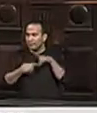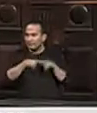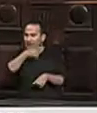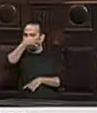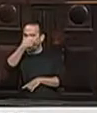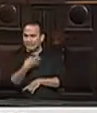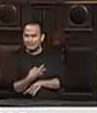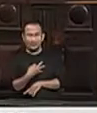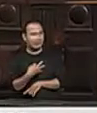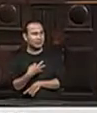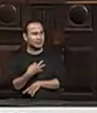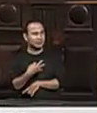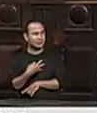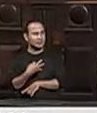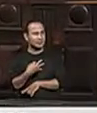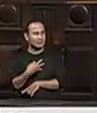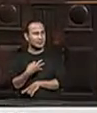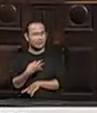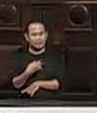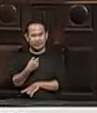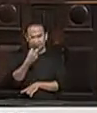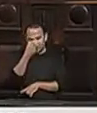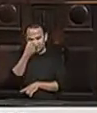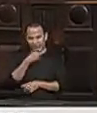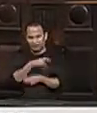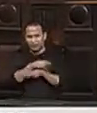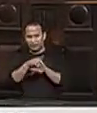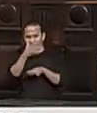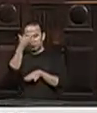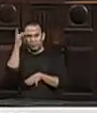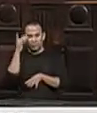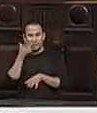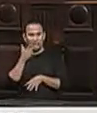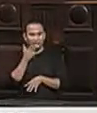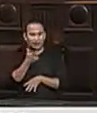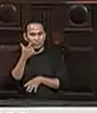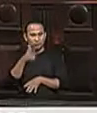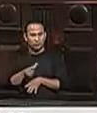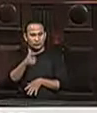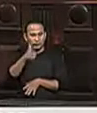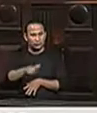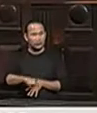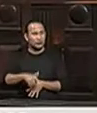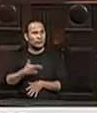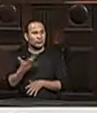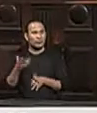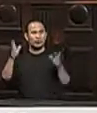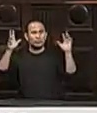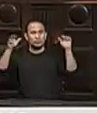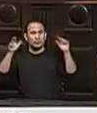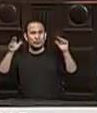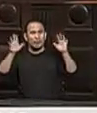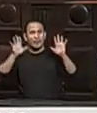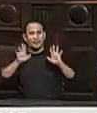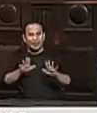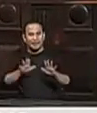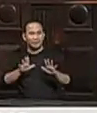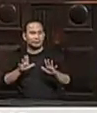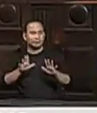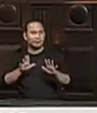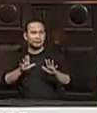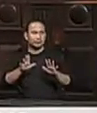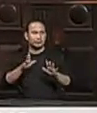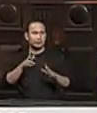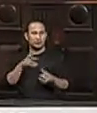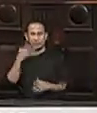devem encher a cabeça de muita gente, deve o chato falando mais outra vez sobre isso. Mas eu entendo,